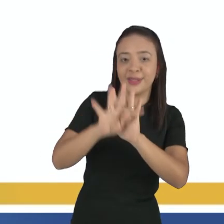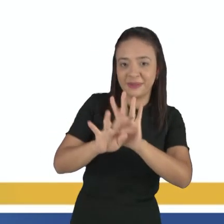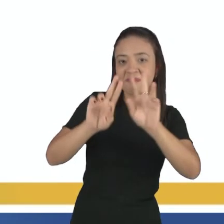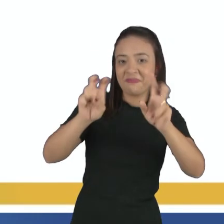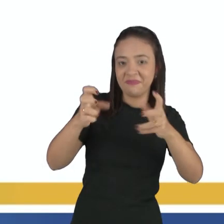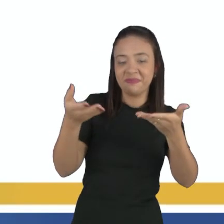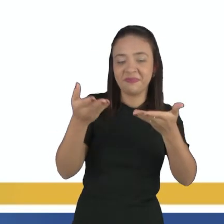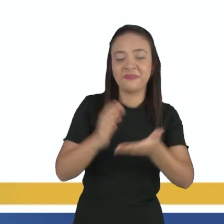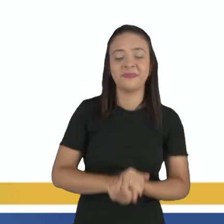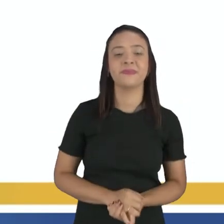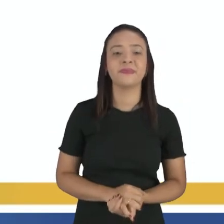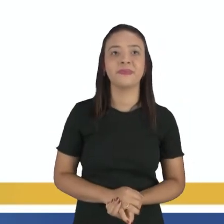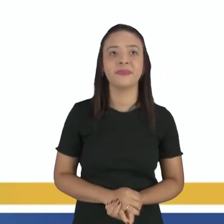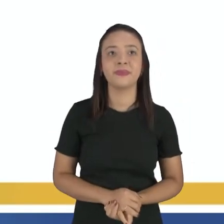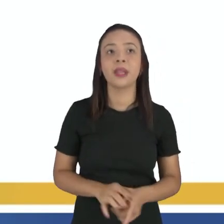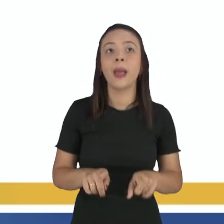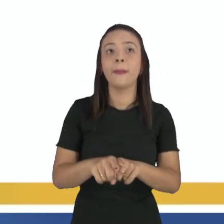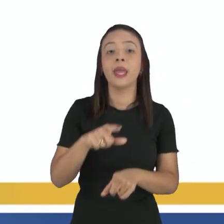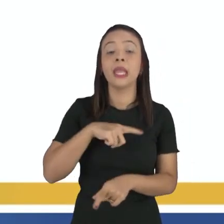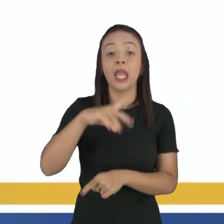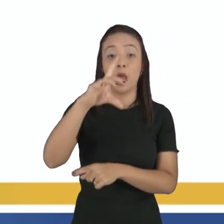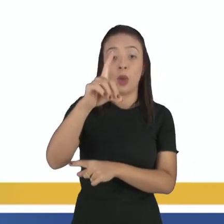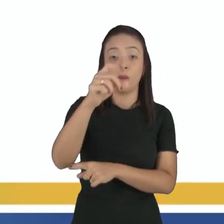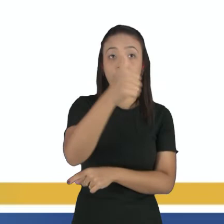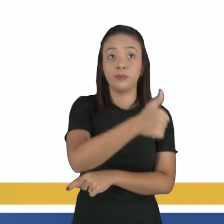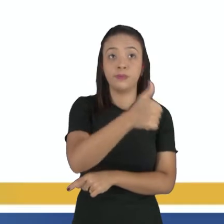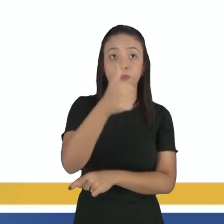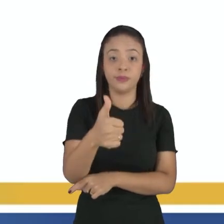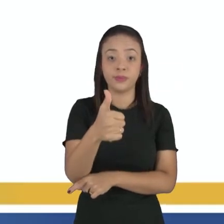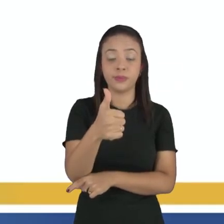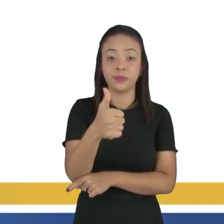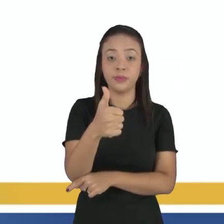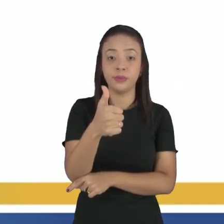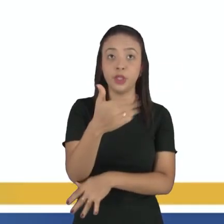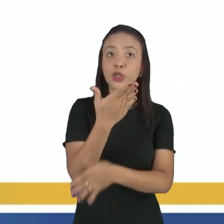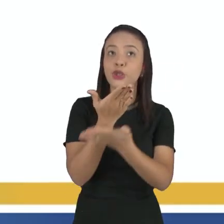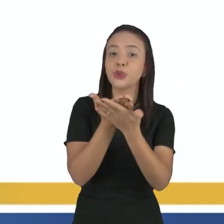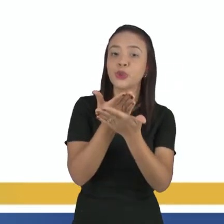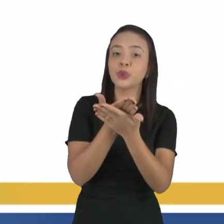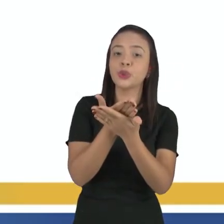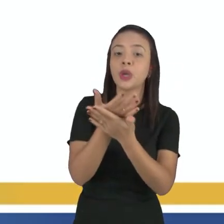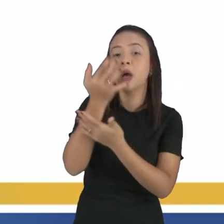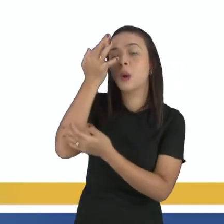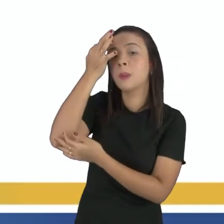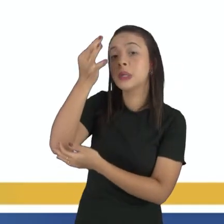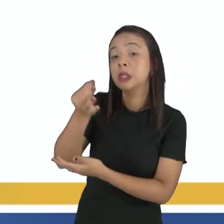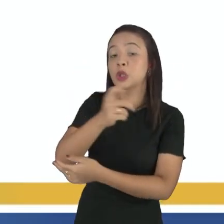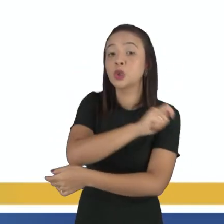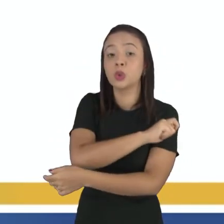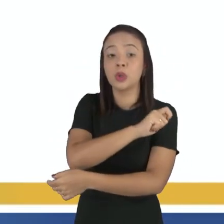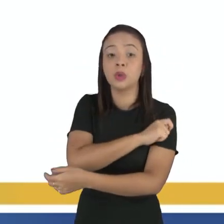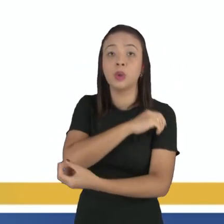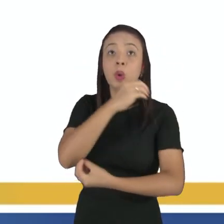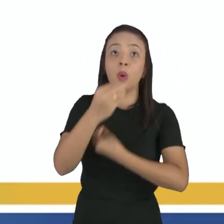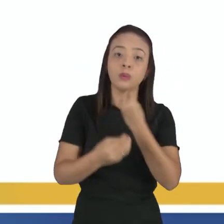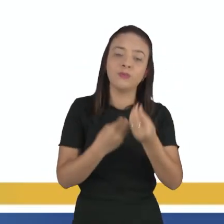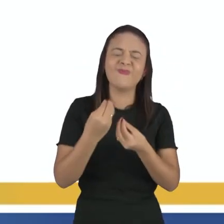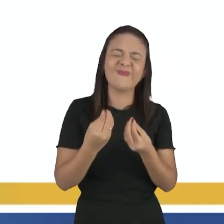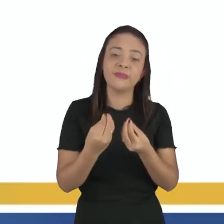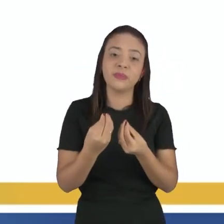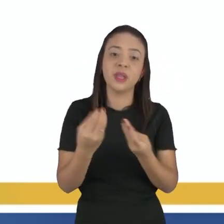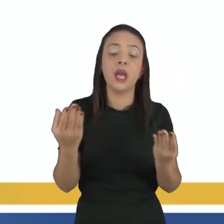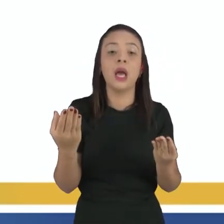texto Tá bom nós temos o dou 11 também que trabalha o entendimento do aluno contra